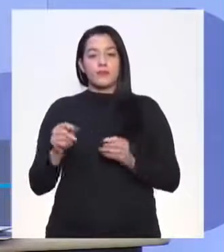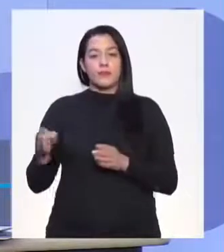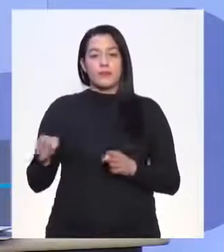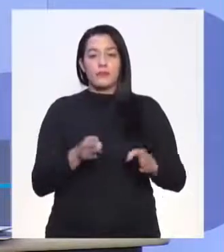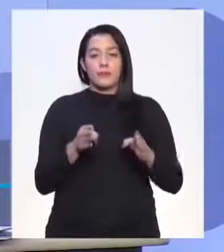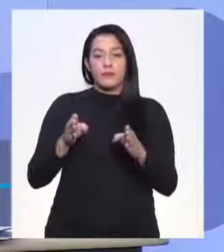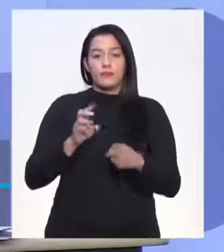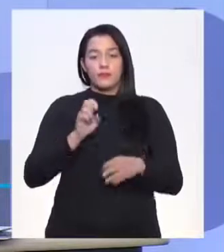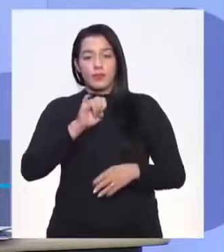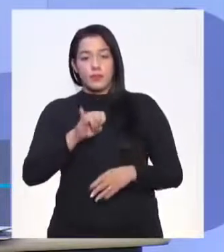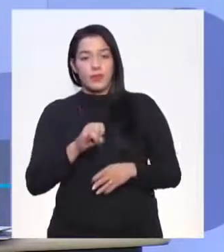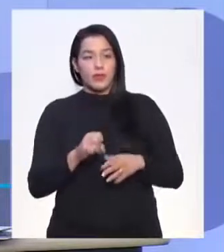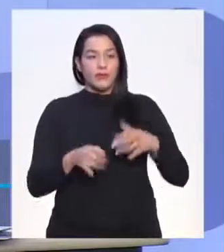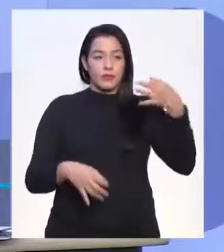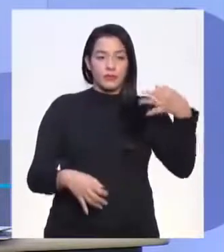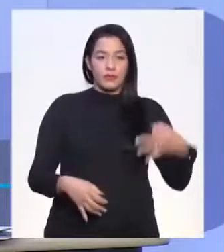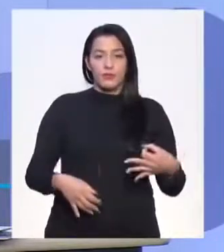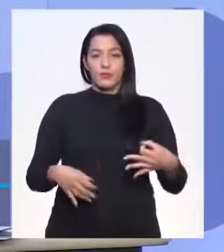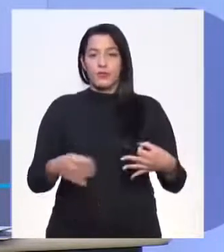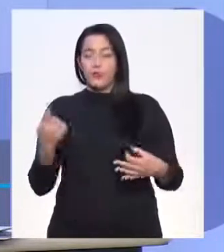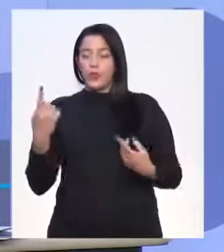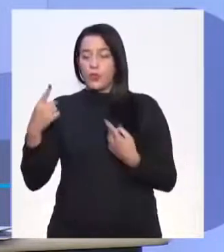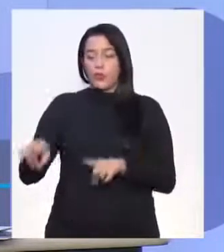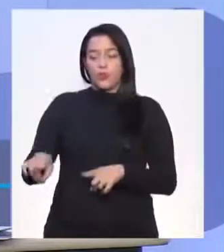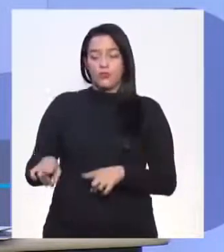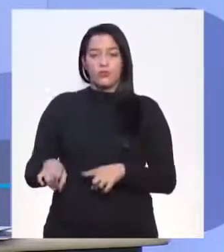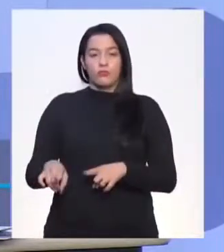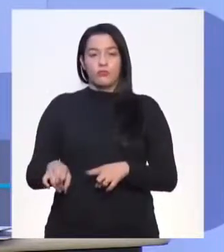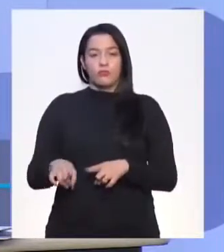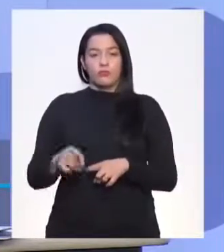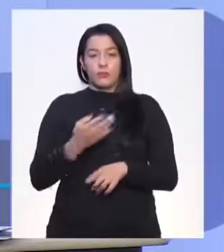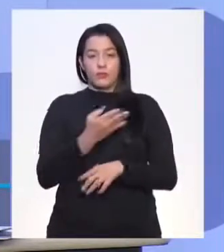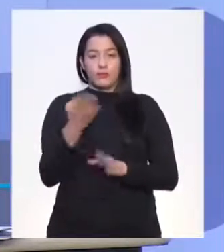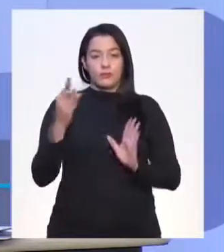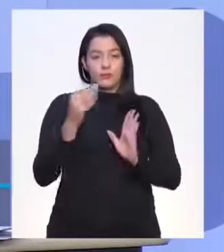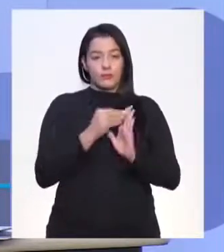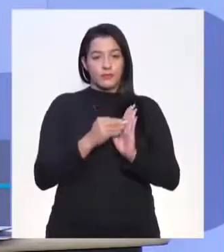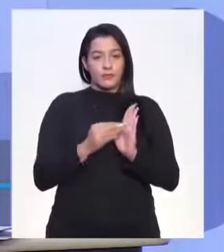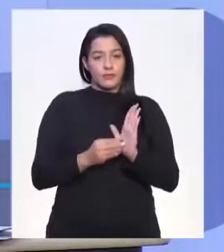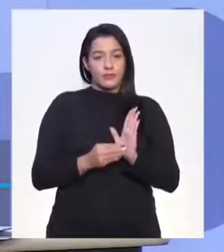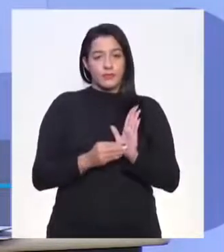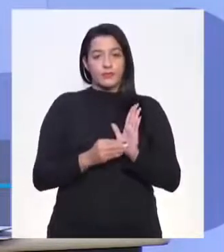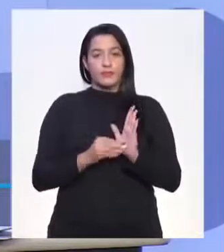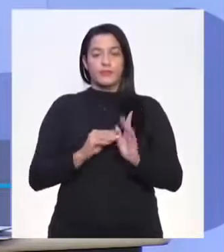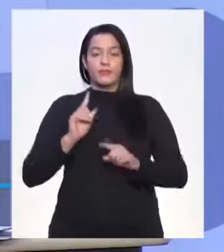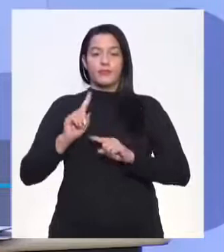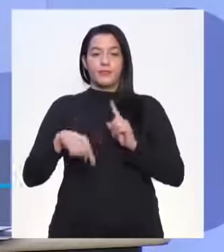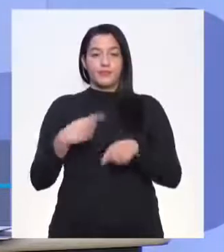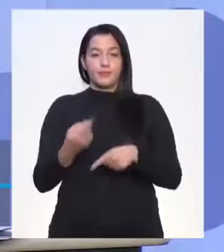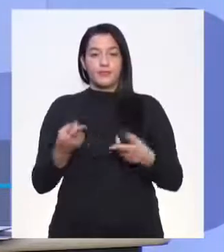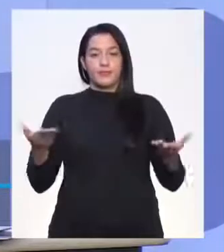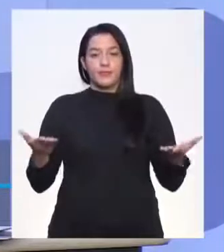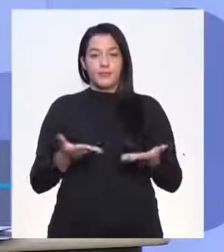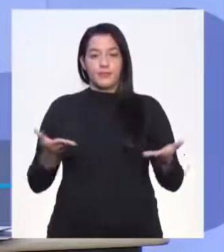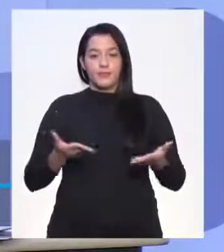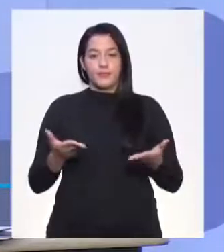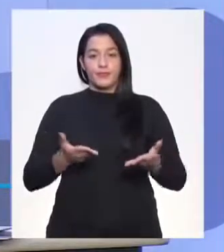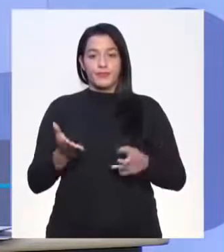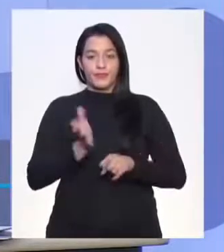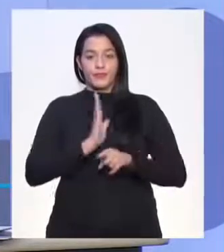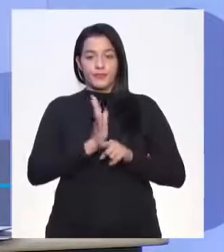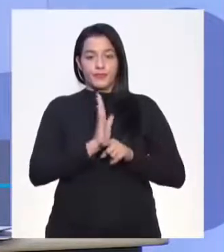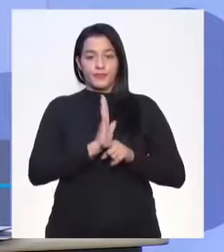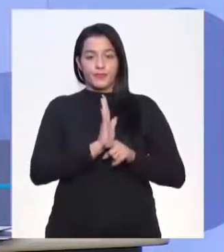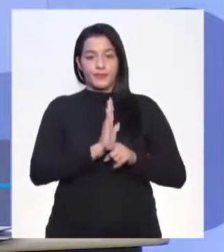se ele foi a favor ou se ele foi contra. Não respondam ainda. Façam as anotações, guardem para vocês. Nós vamos assistir agora a um